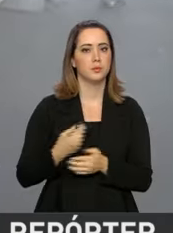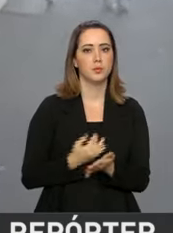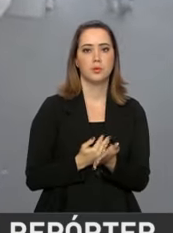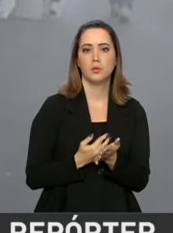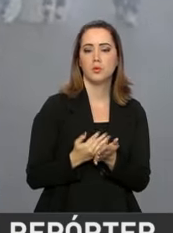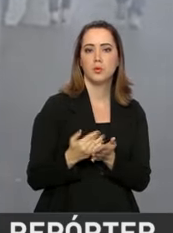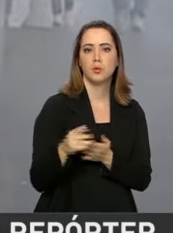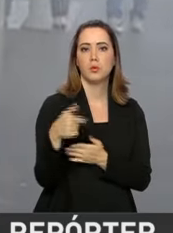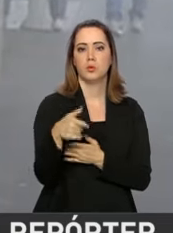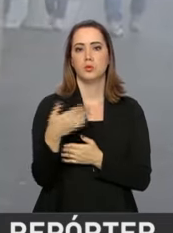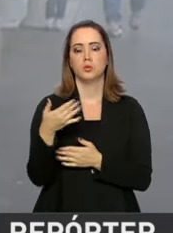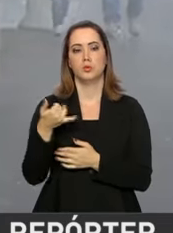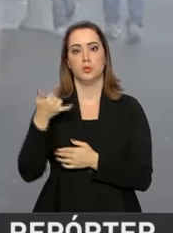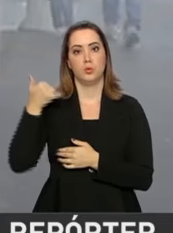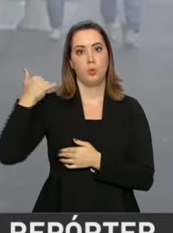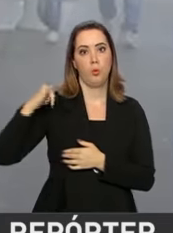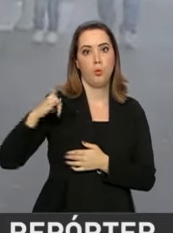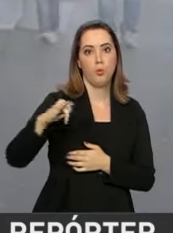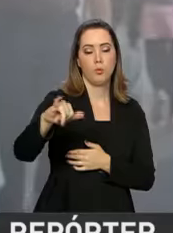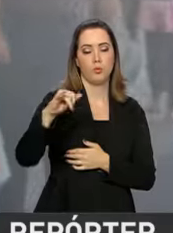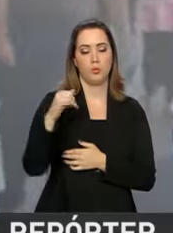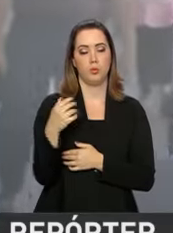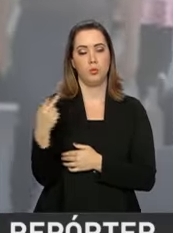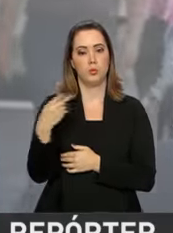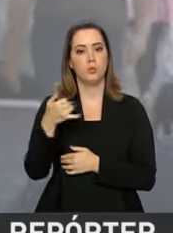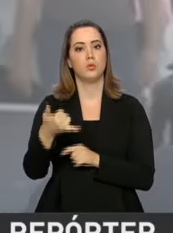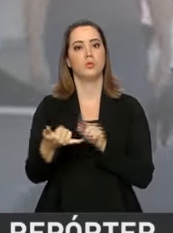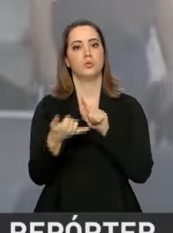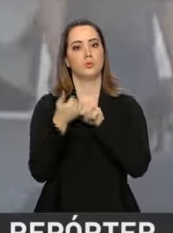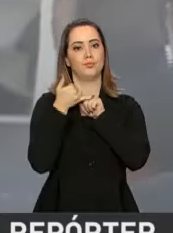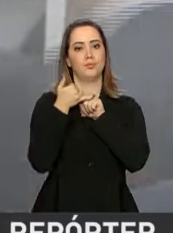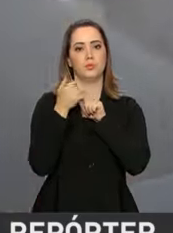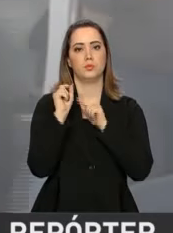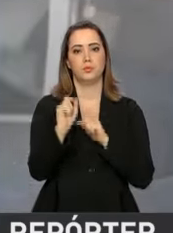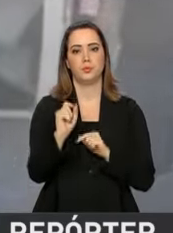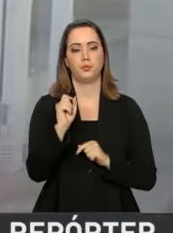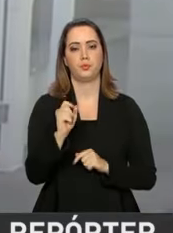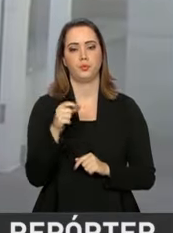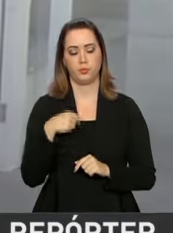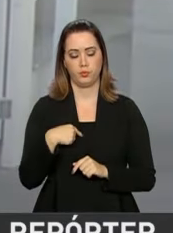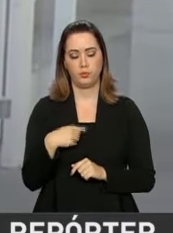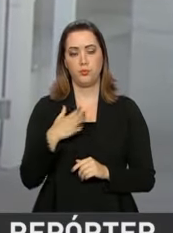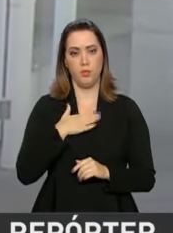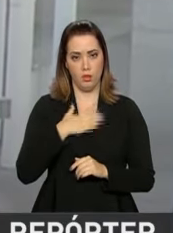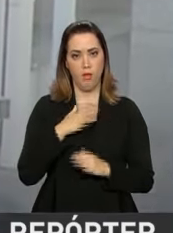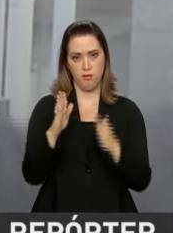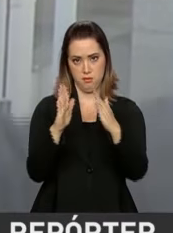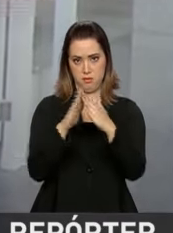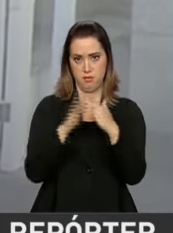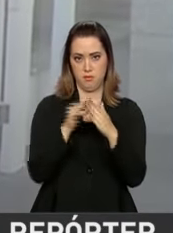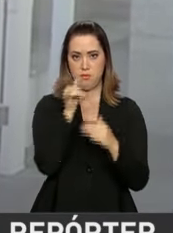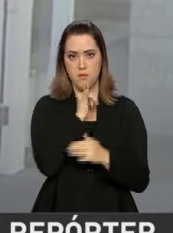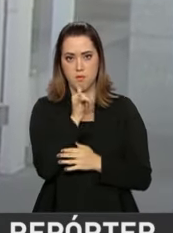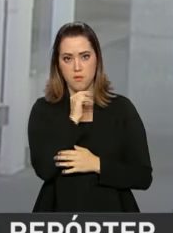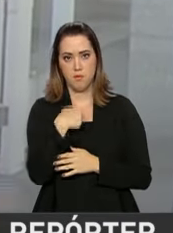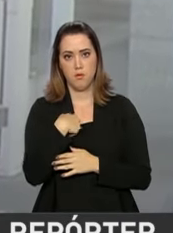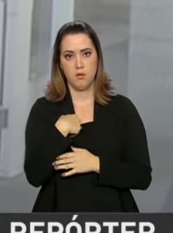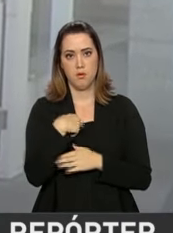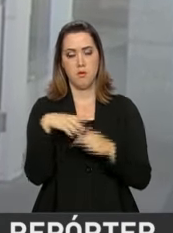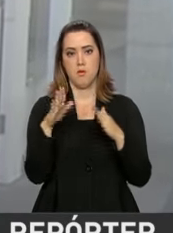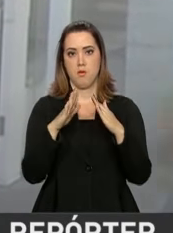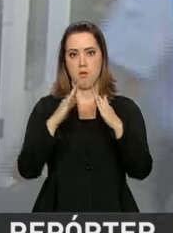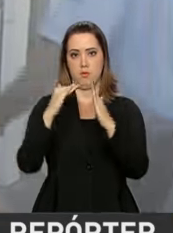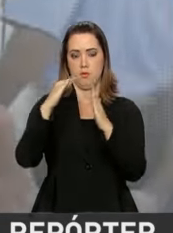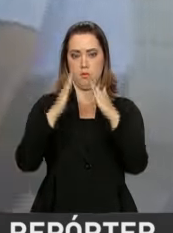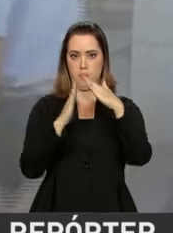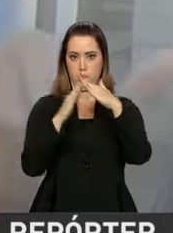celular. Atualmente, tem dois chips para conseguir usar o serviço em casa. Na minha casa, por exemplo, no andar de baixo, né, que eu